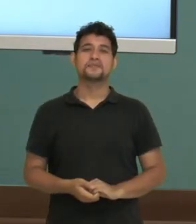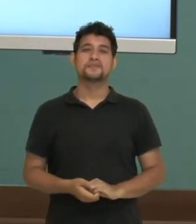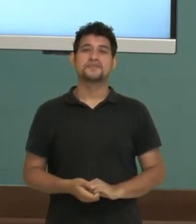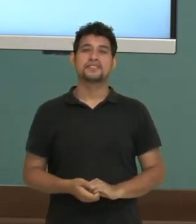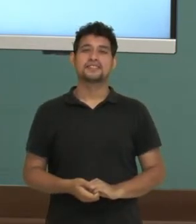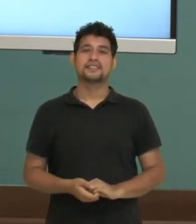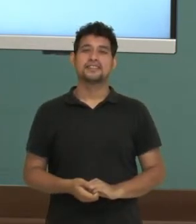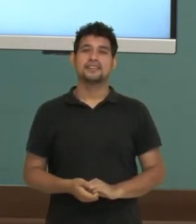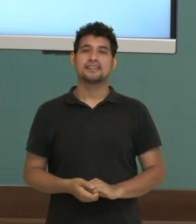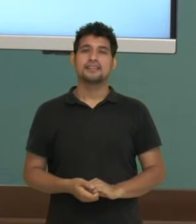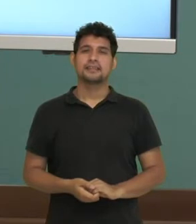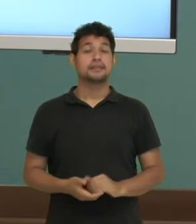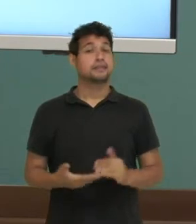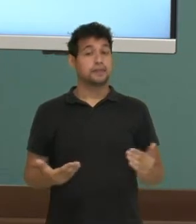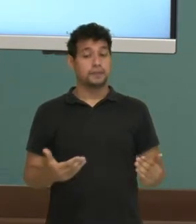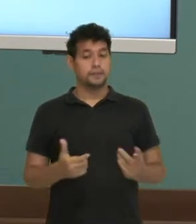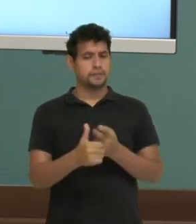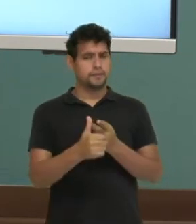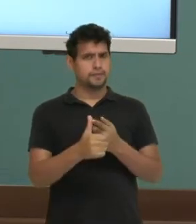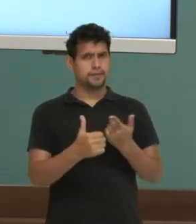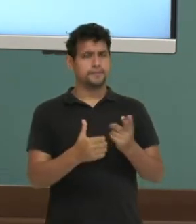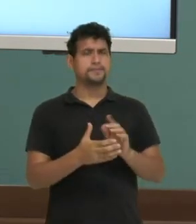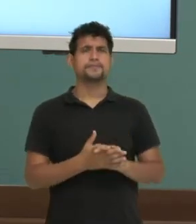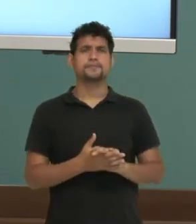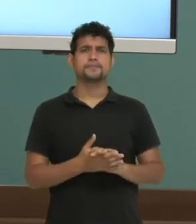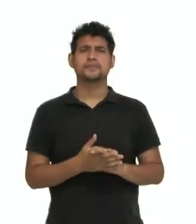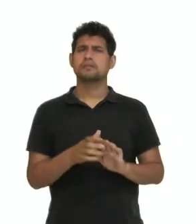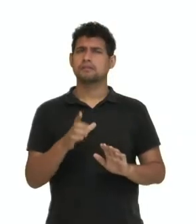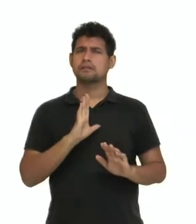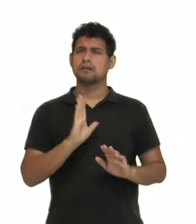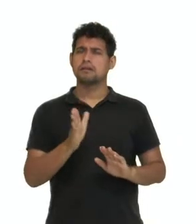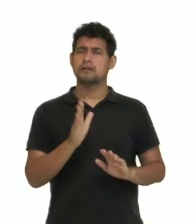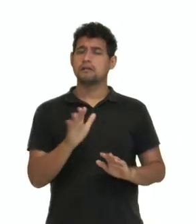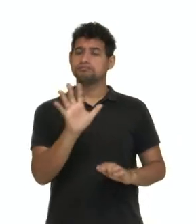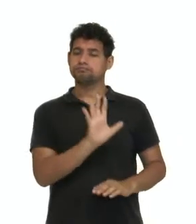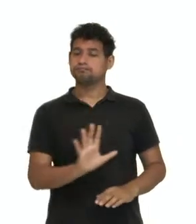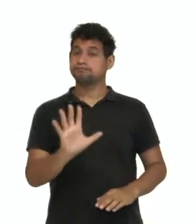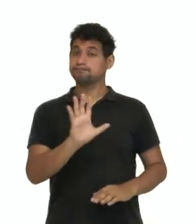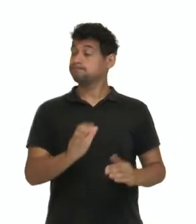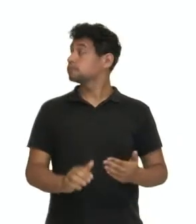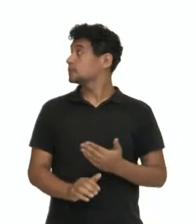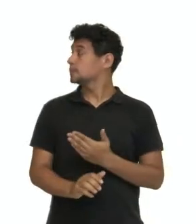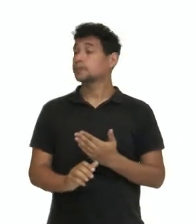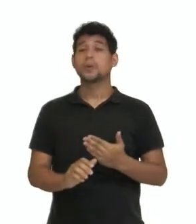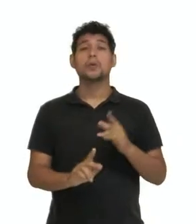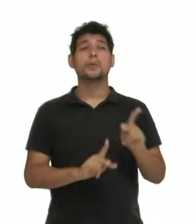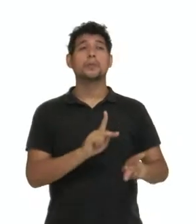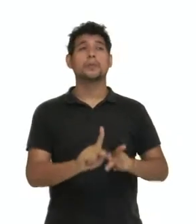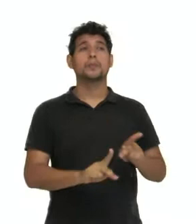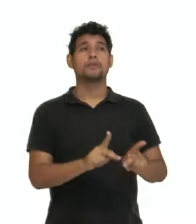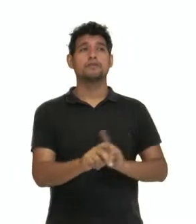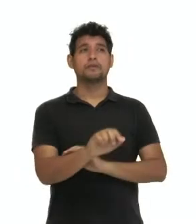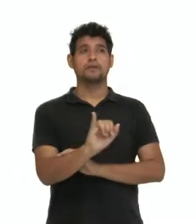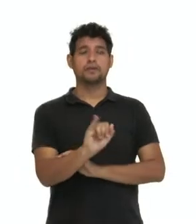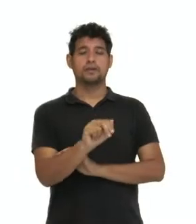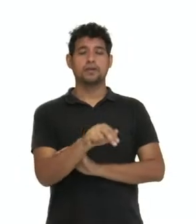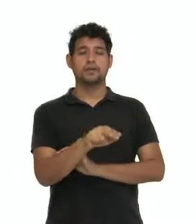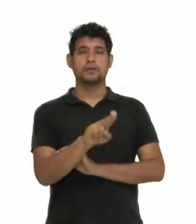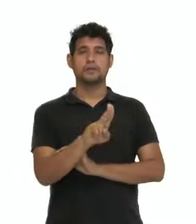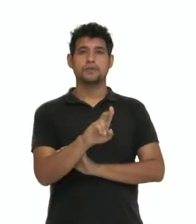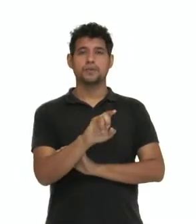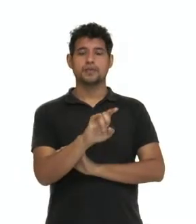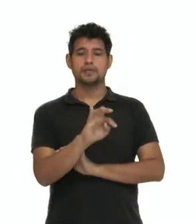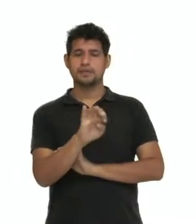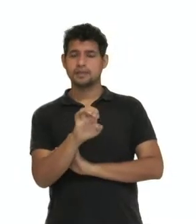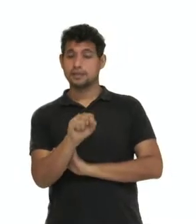Acompanhar. Então, o primeiro desses povos, né, olha só, aqui é uma ilustração geral, mostrando aqui, por exemplo, os inuites, né, que são algumas crianças inuites, e aqui